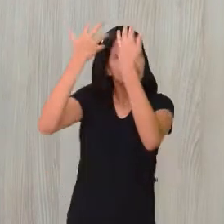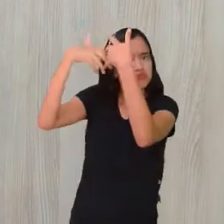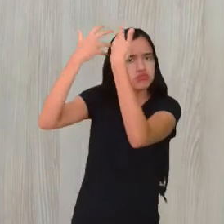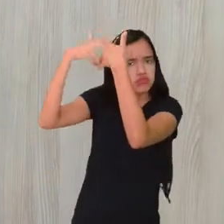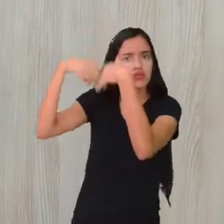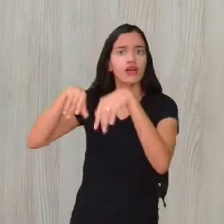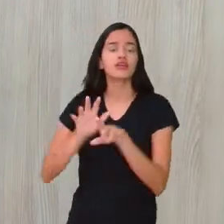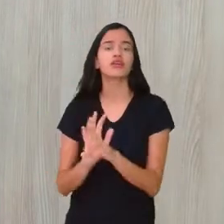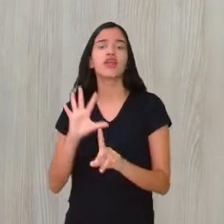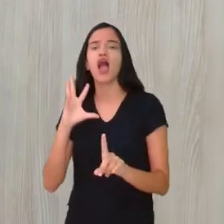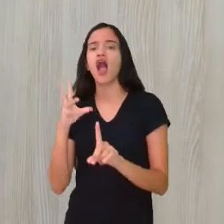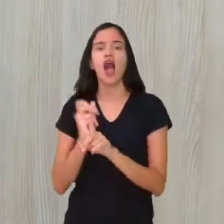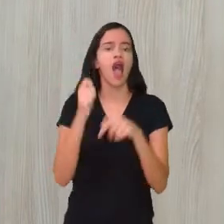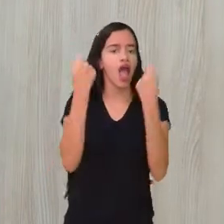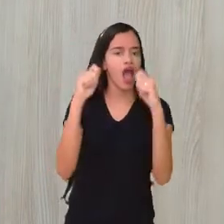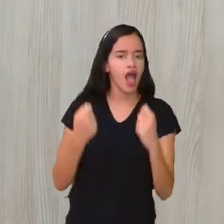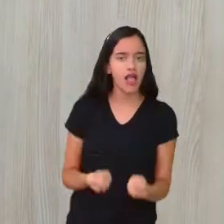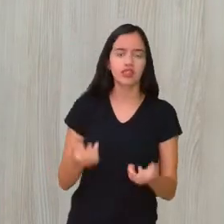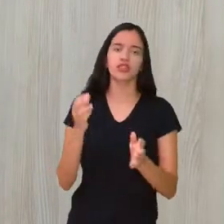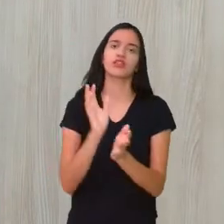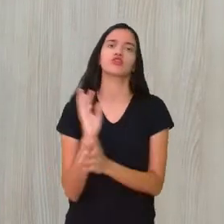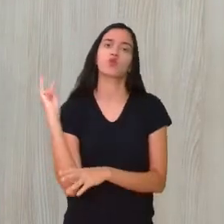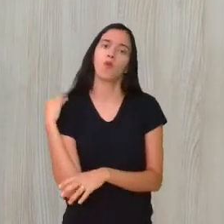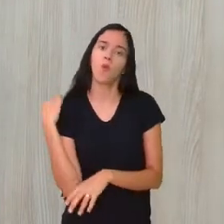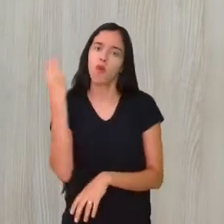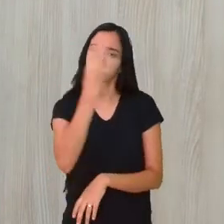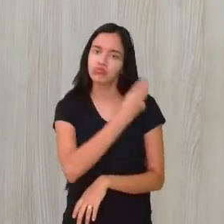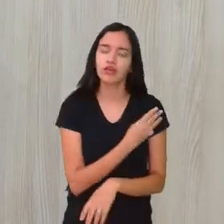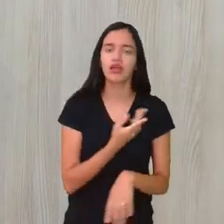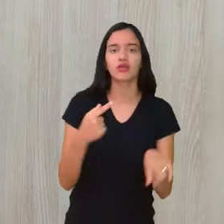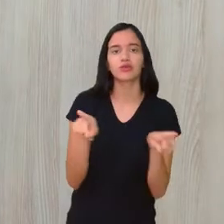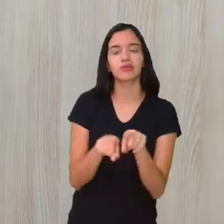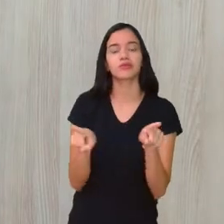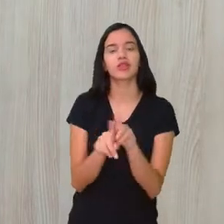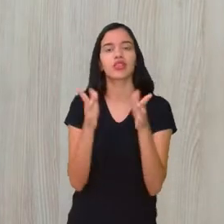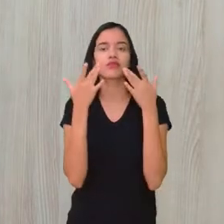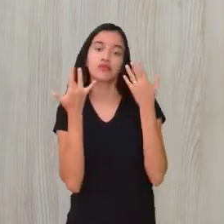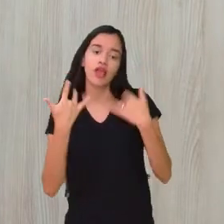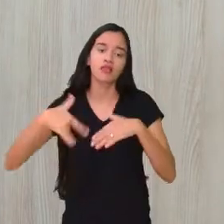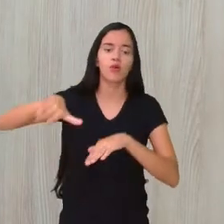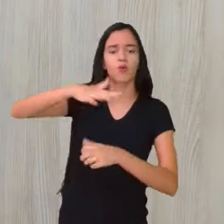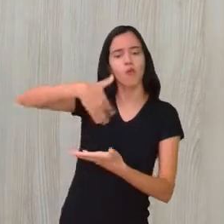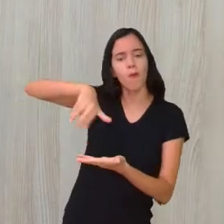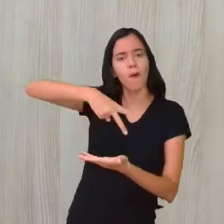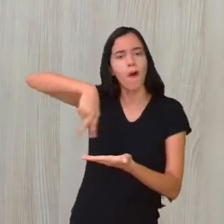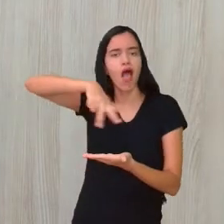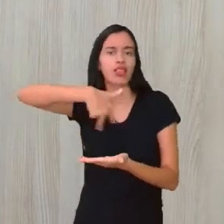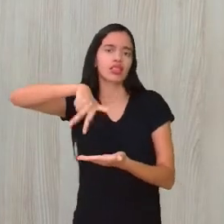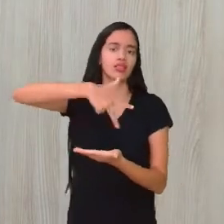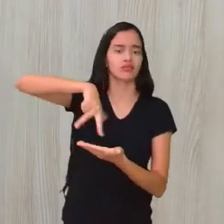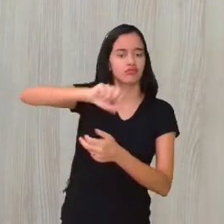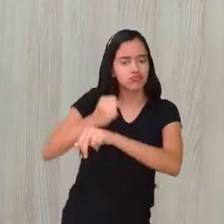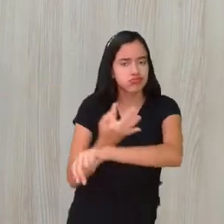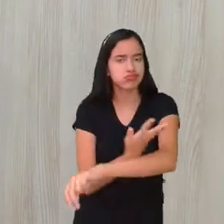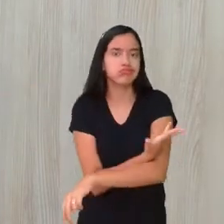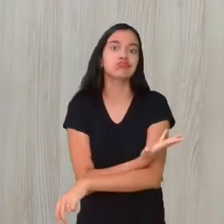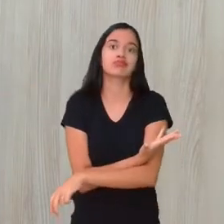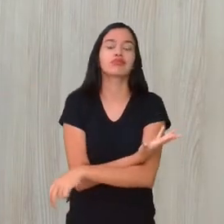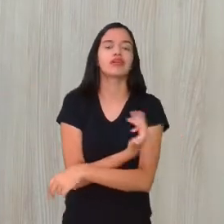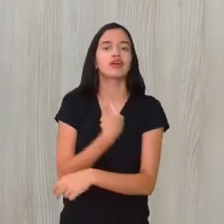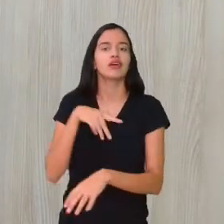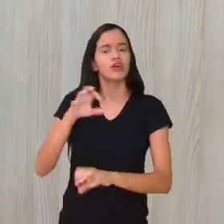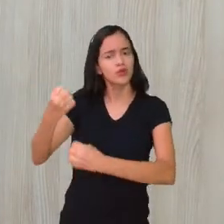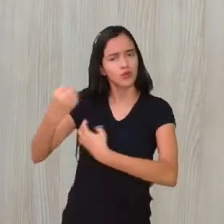traz, tanto no museu, quanto no teatro, quanto no teatro, numa dança, no momento de emoção de uma dança, né? Ela